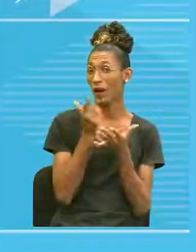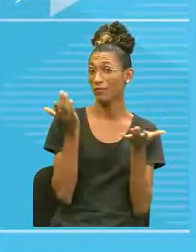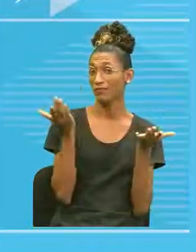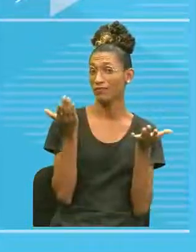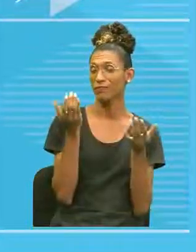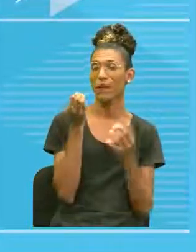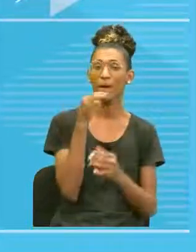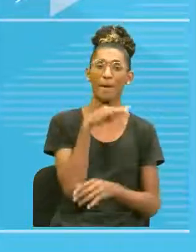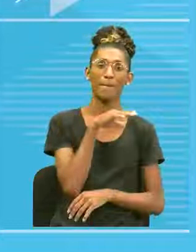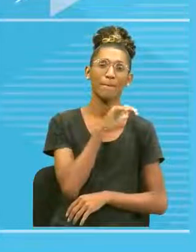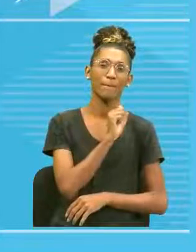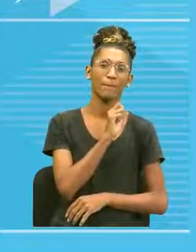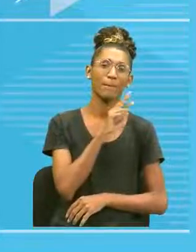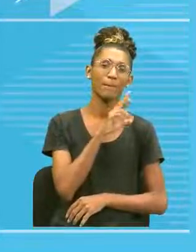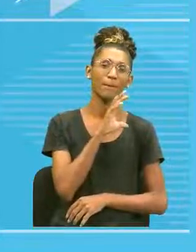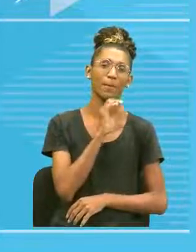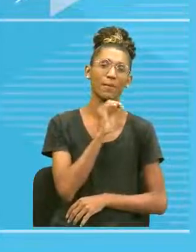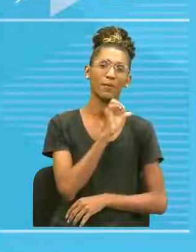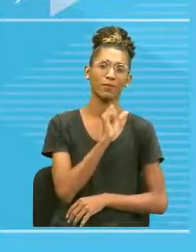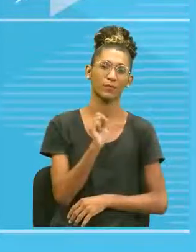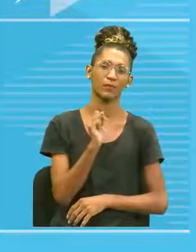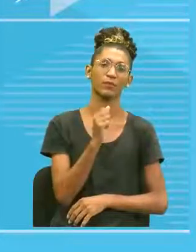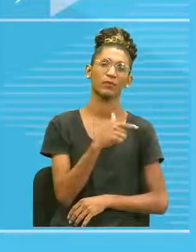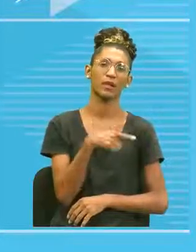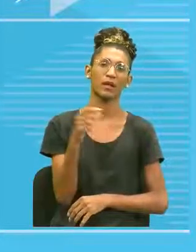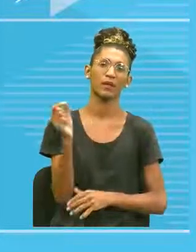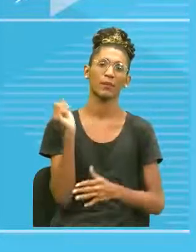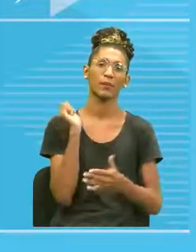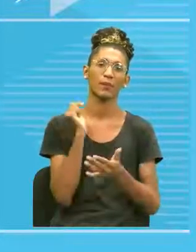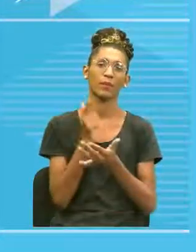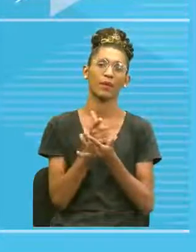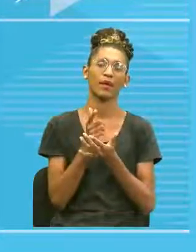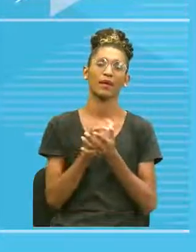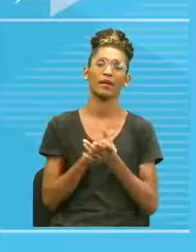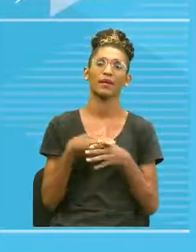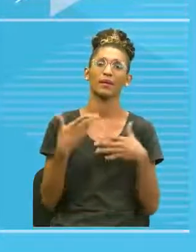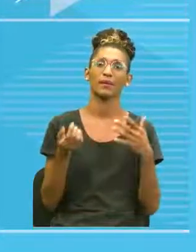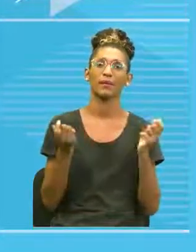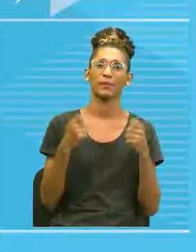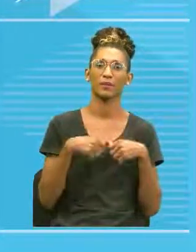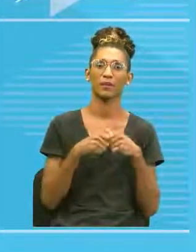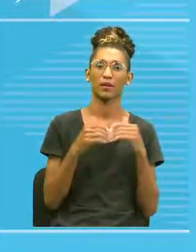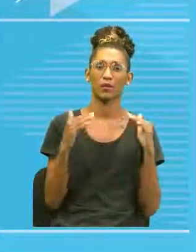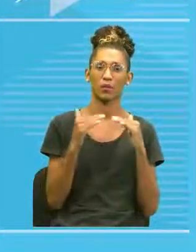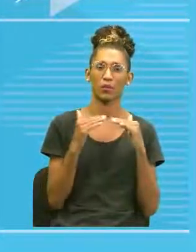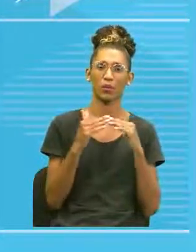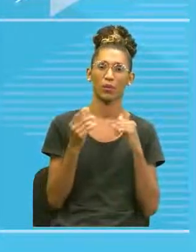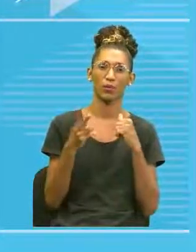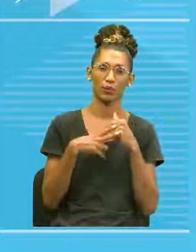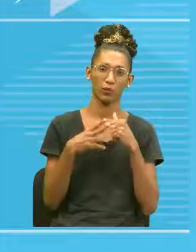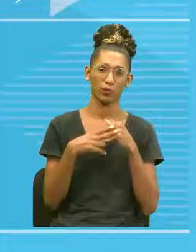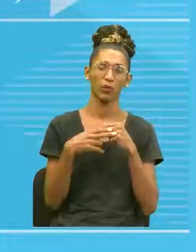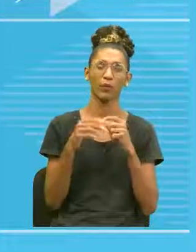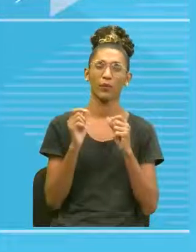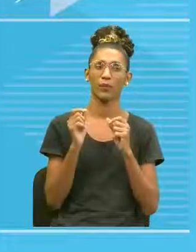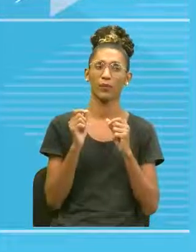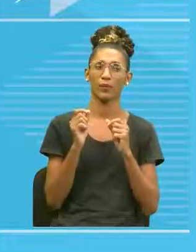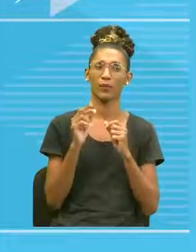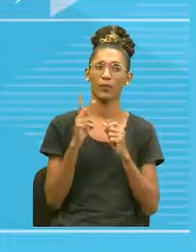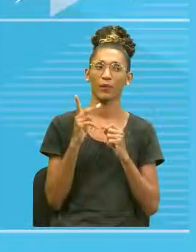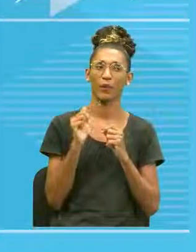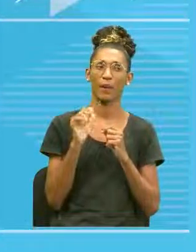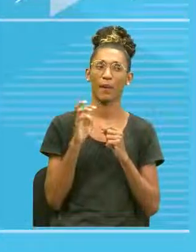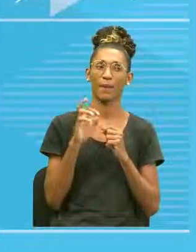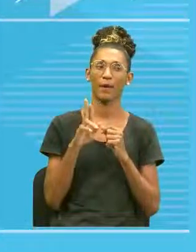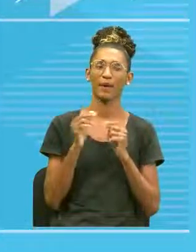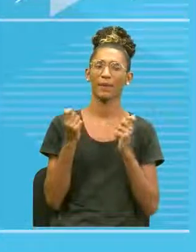Marcos Neo Marcos Então vou concordar o verbo haver com Marcos e o